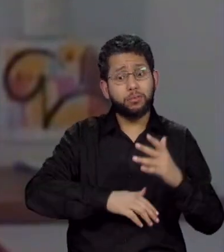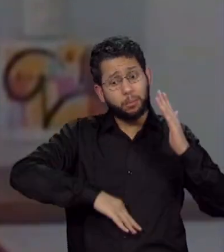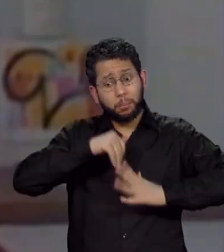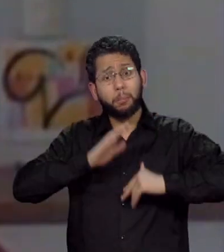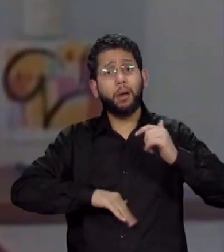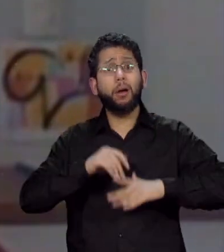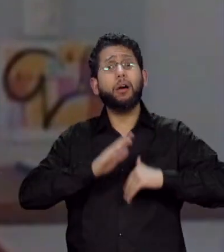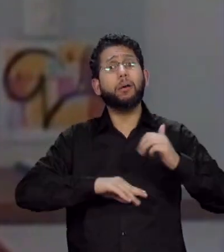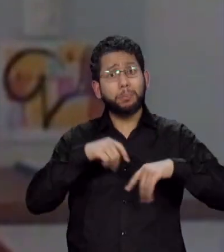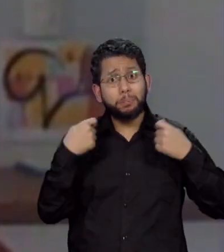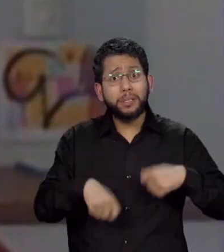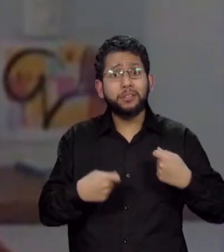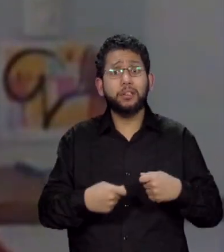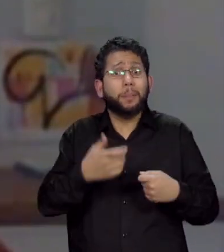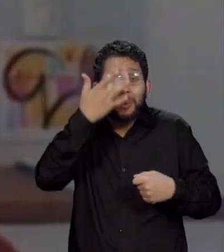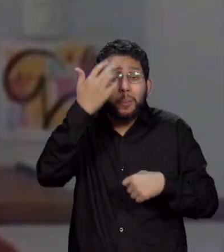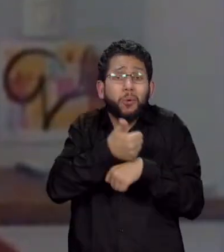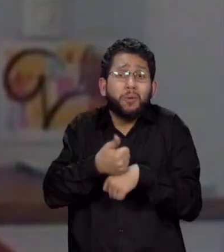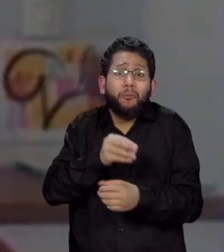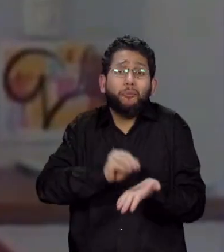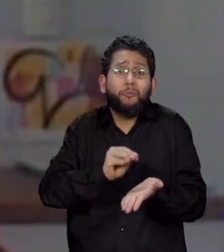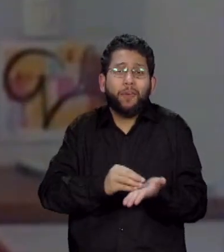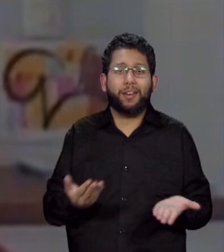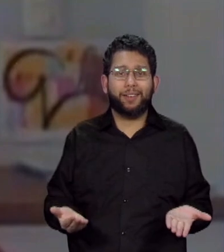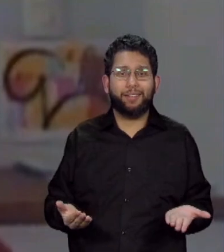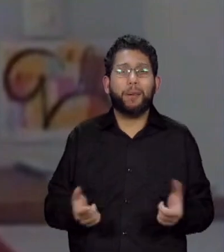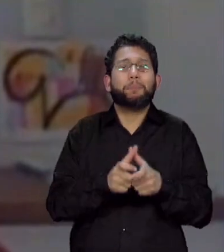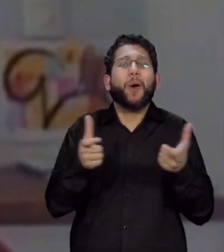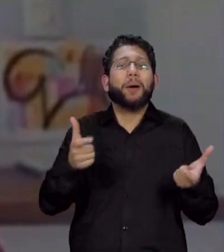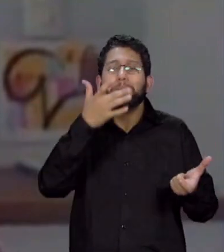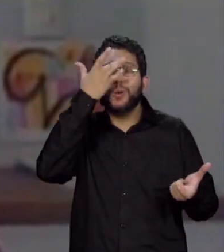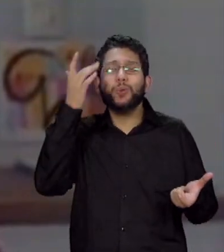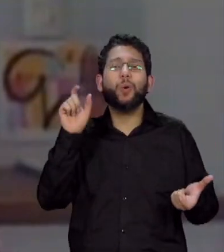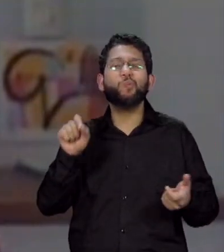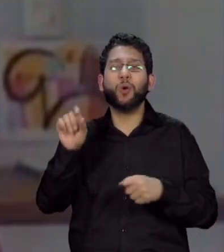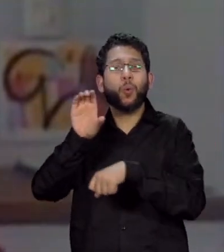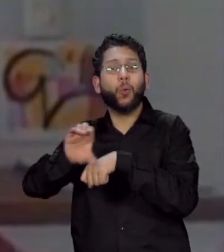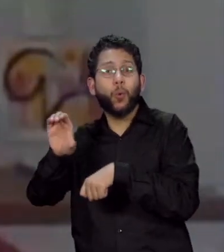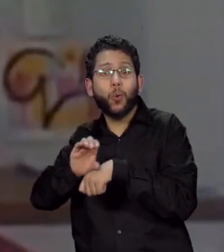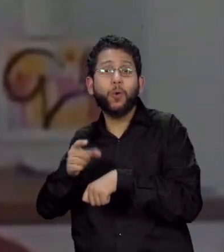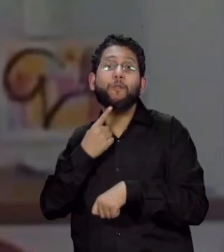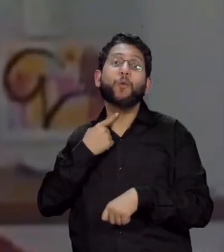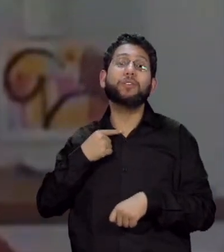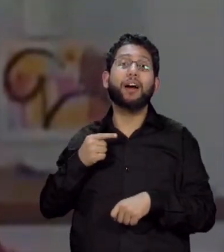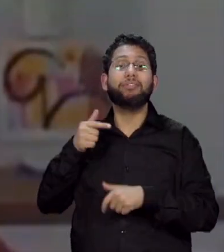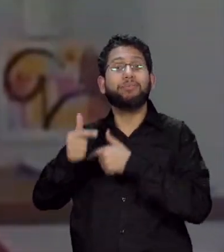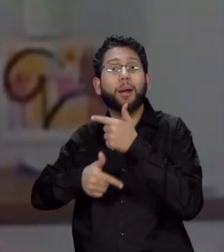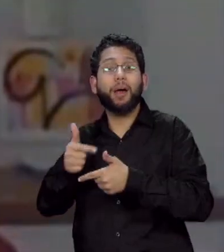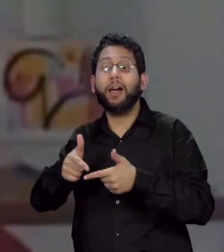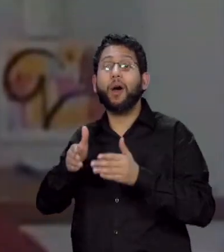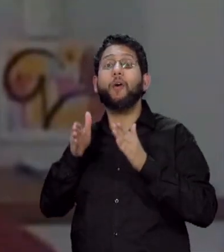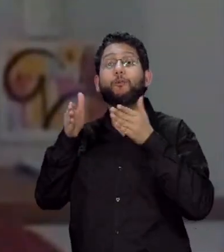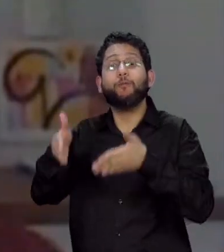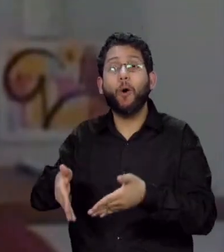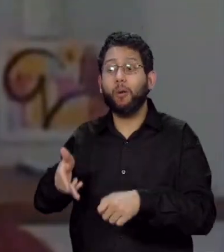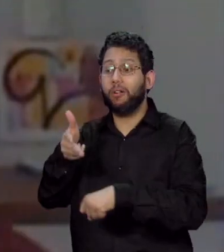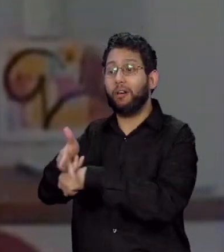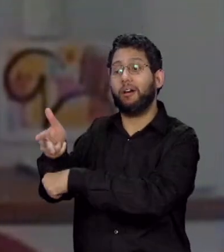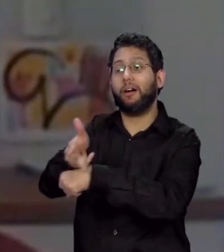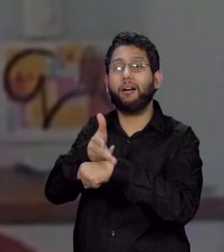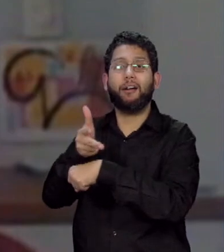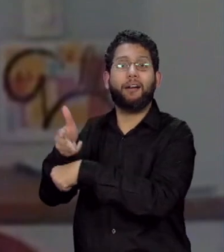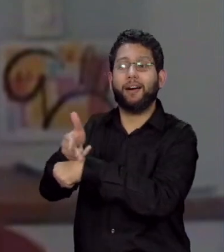né? Então, a maior parte das pessoas que saem desses cursos saem querendo ir para a produção e não para esses outros elos da